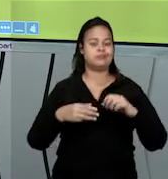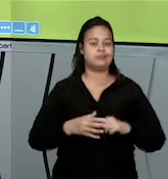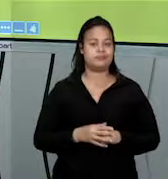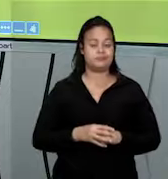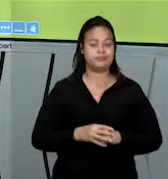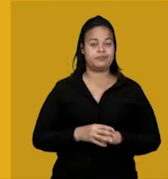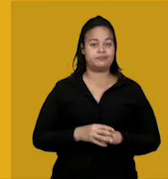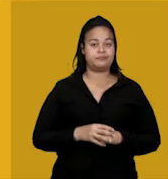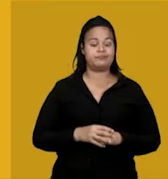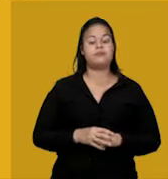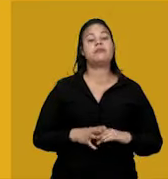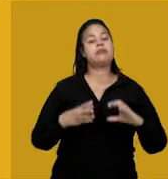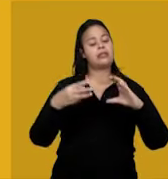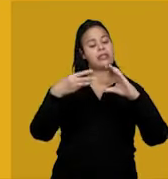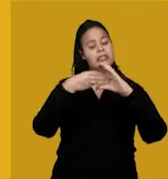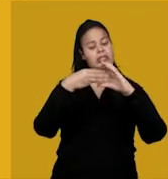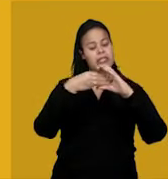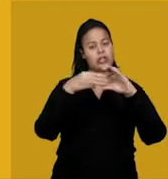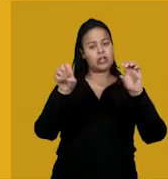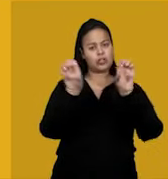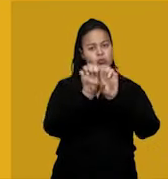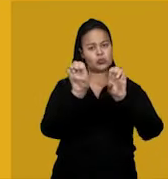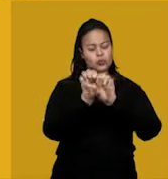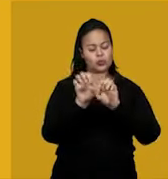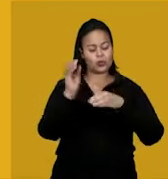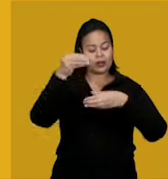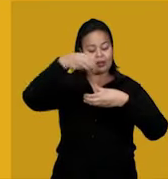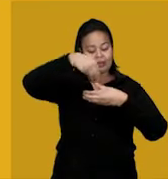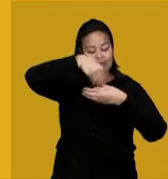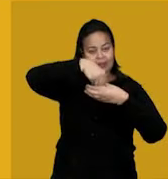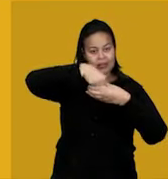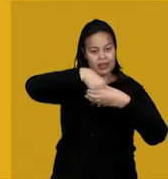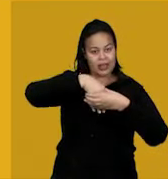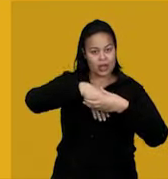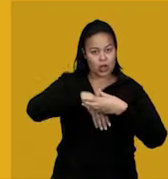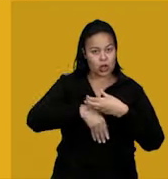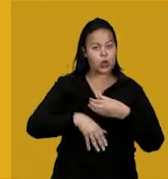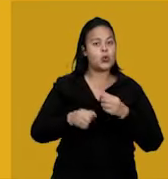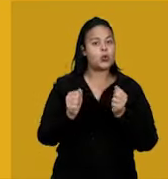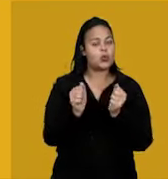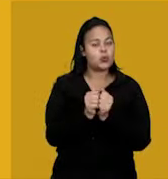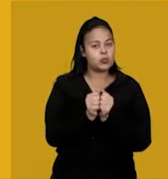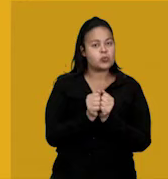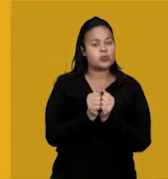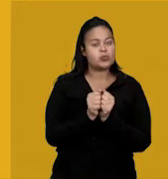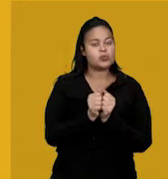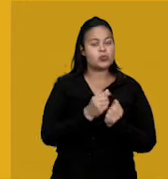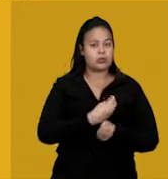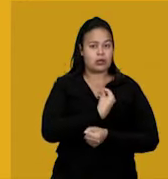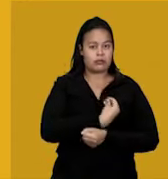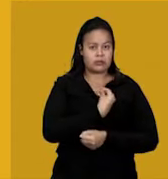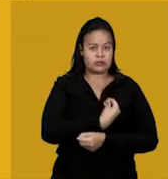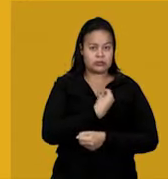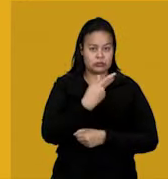As células possuem estruturas em seu interior que atuam em conjunto para garantir a sua